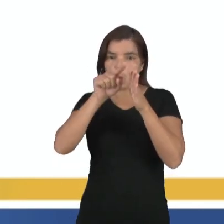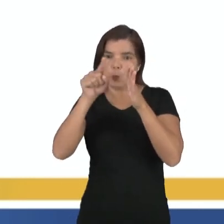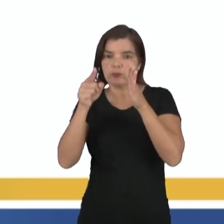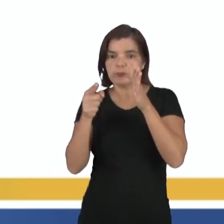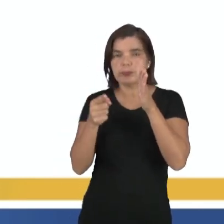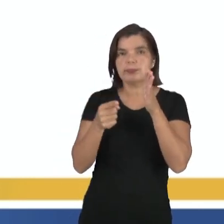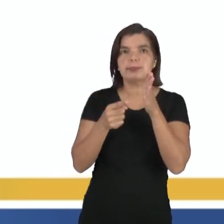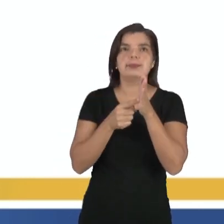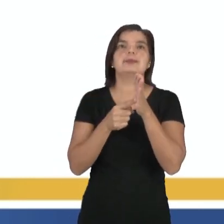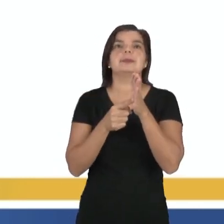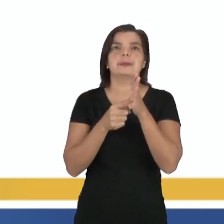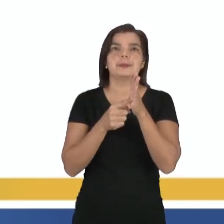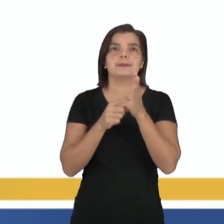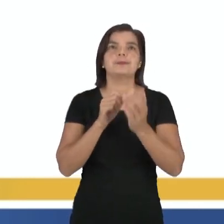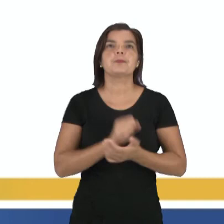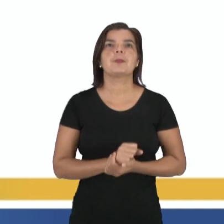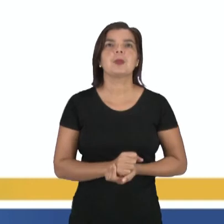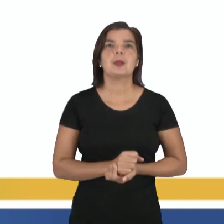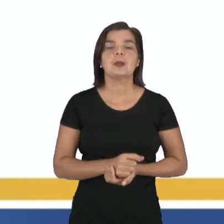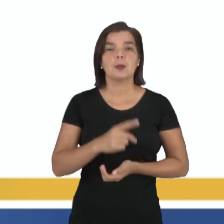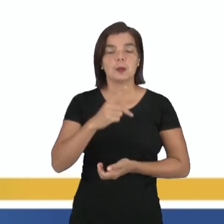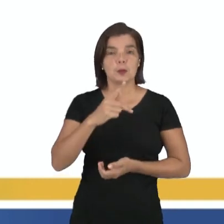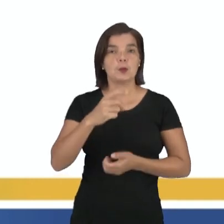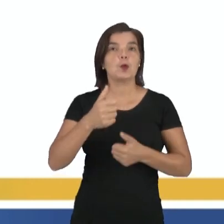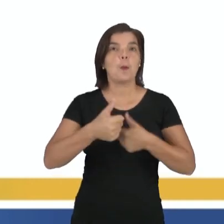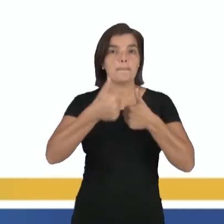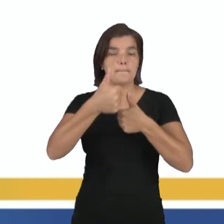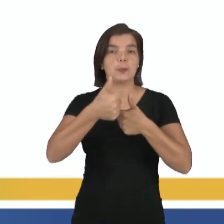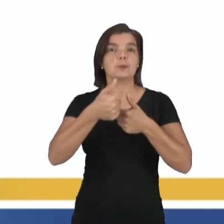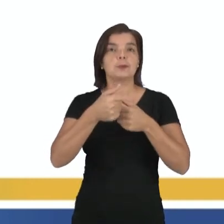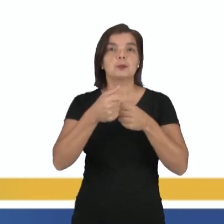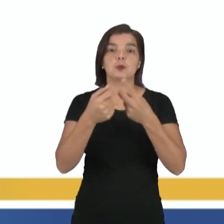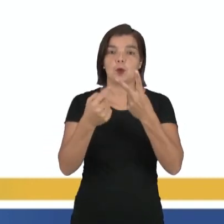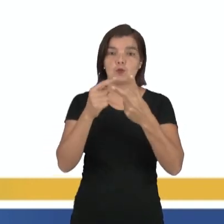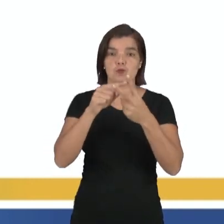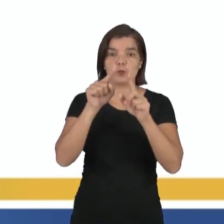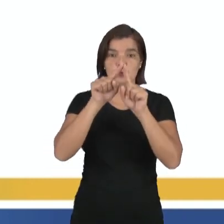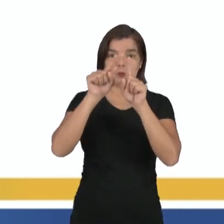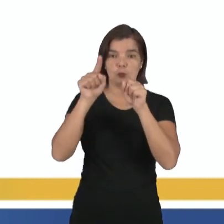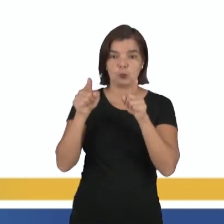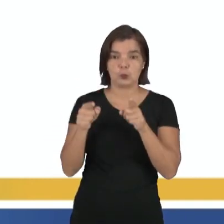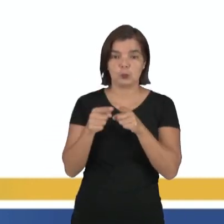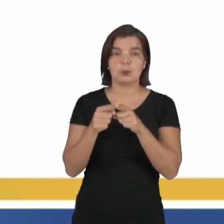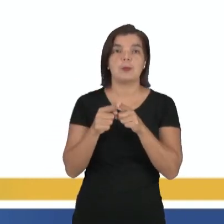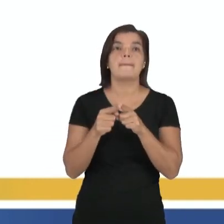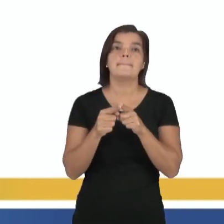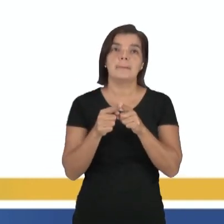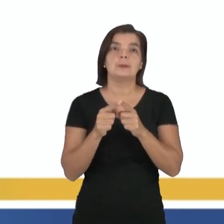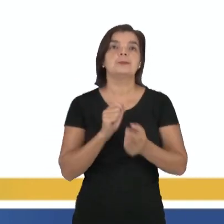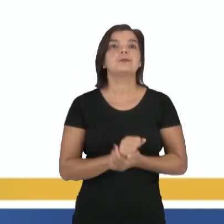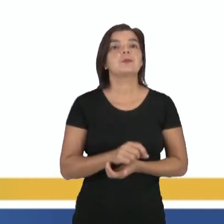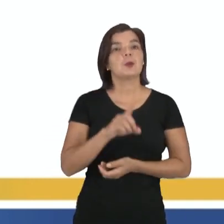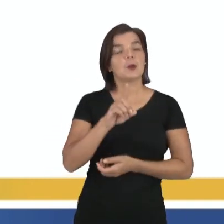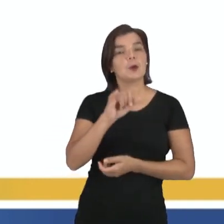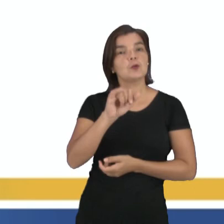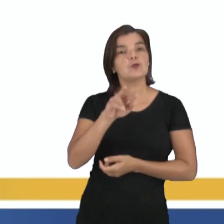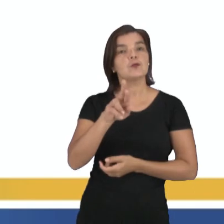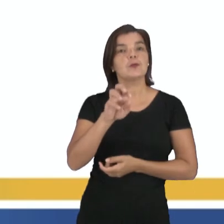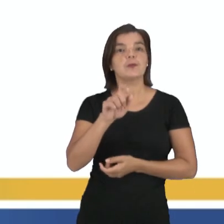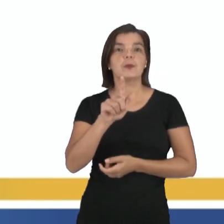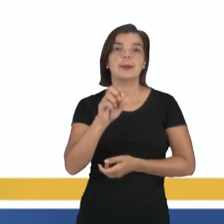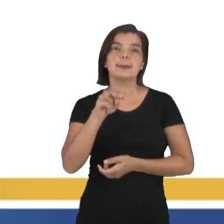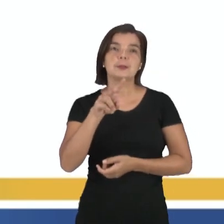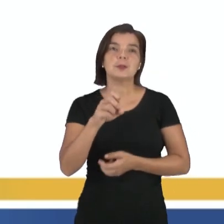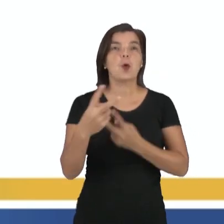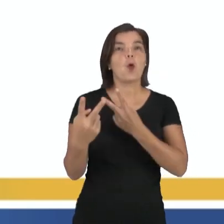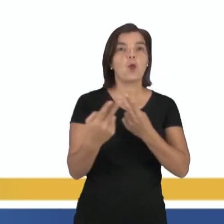outro lado com a curvatura para fora. E a menisco positivo são as duas curvas para fora. E a divergente vai acontecer da mesma